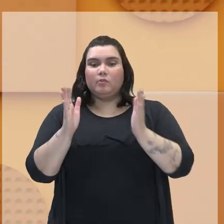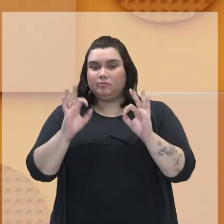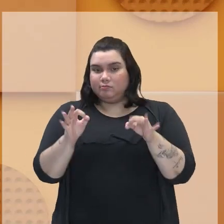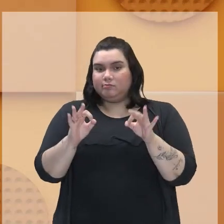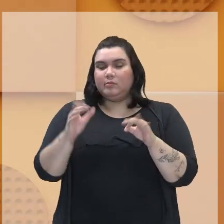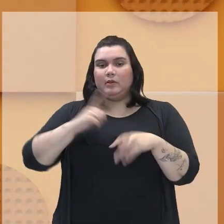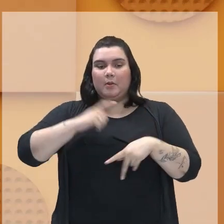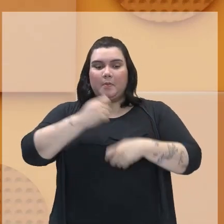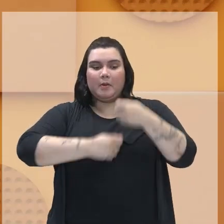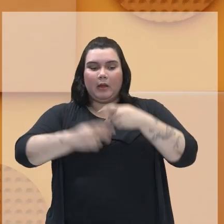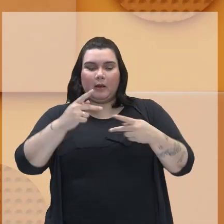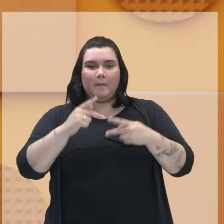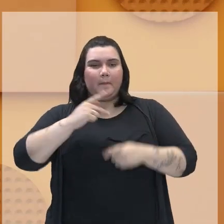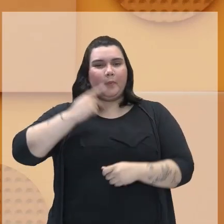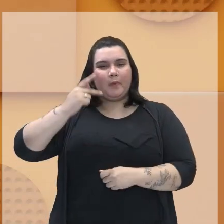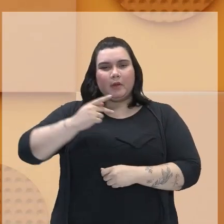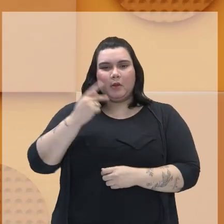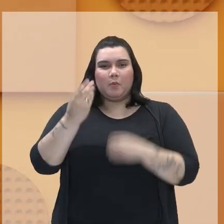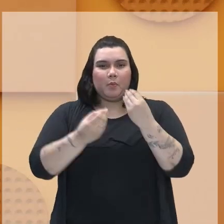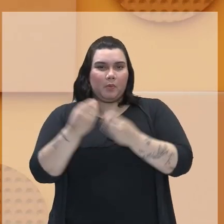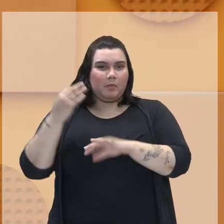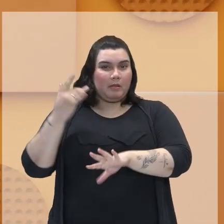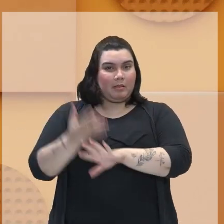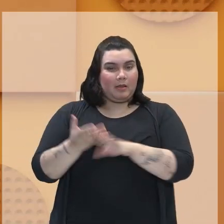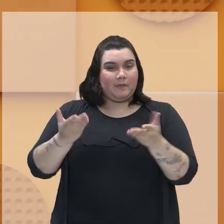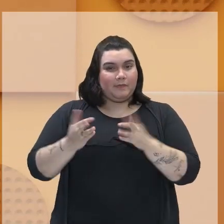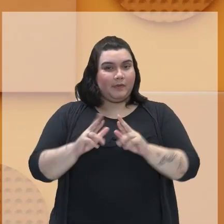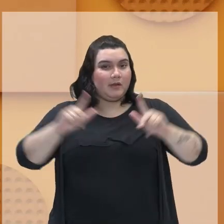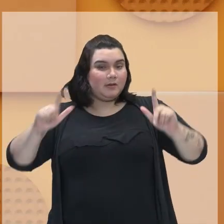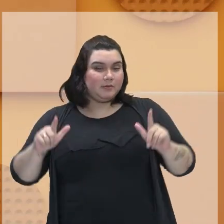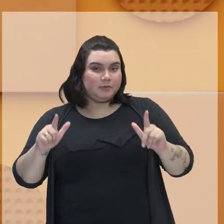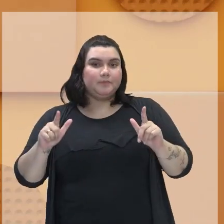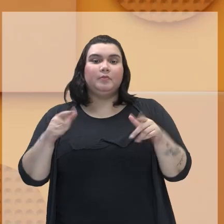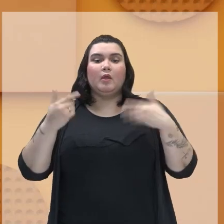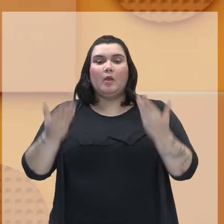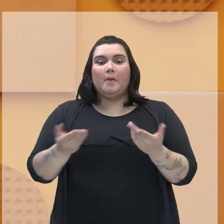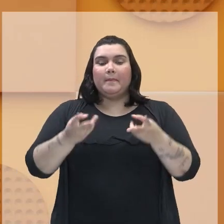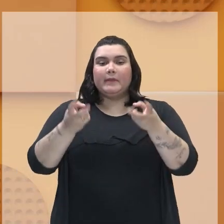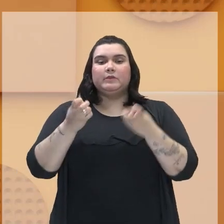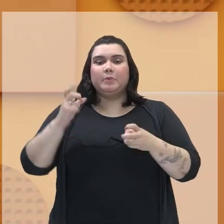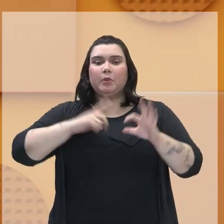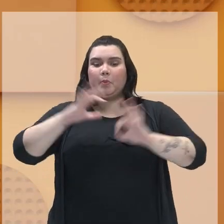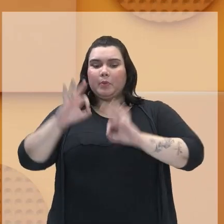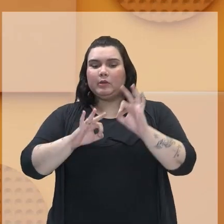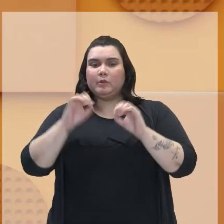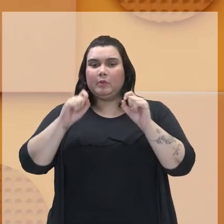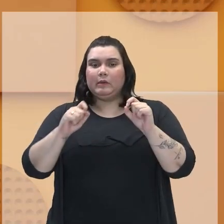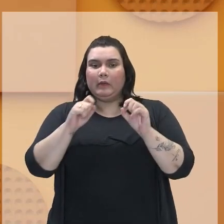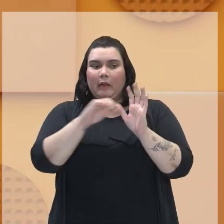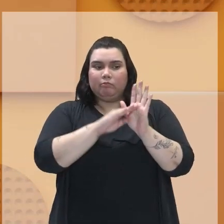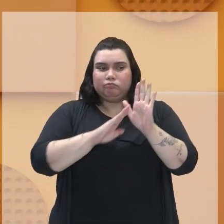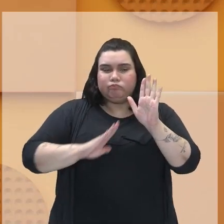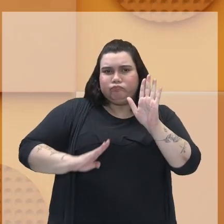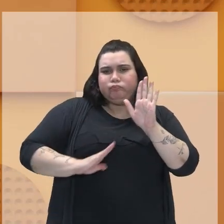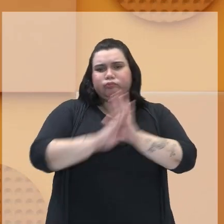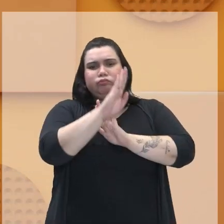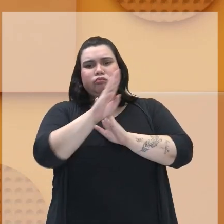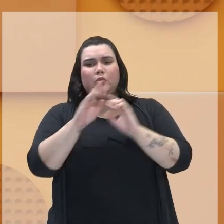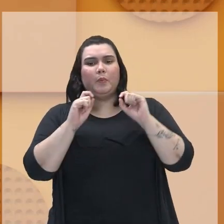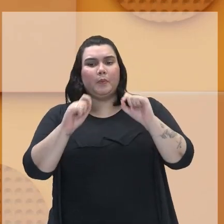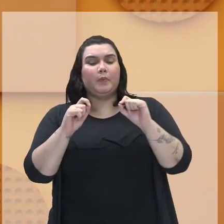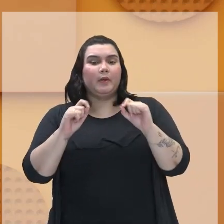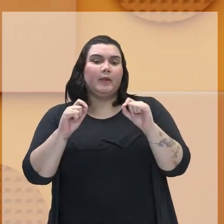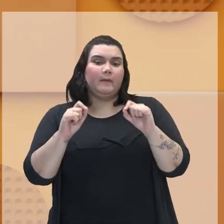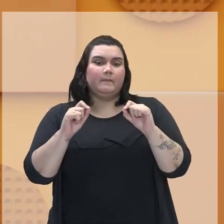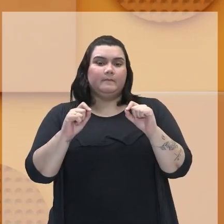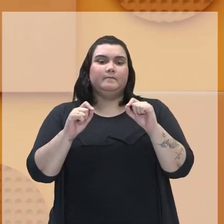administrativas diferentes do que se tinha até então, que nós vimos um processo de intensificação, de exploração das